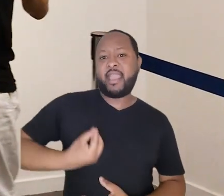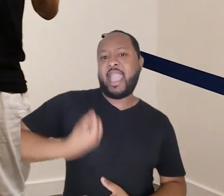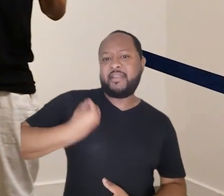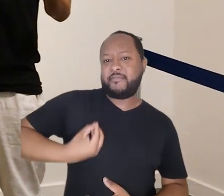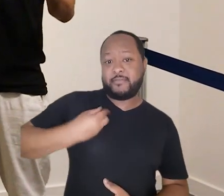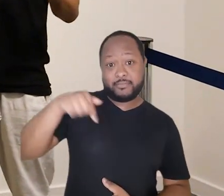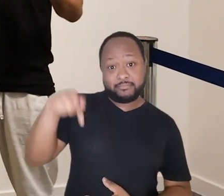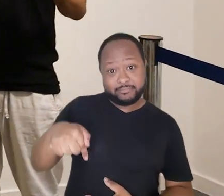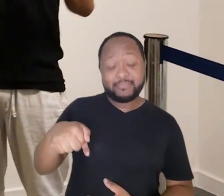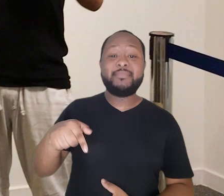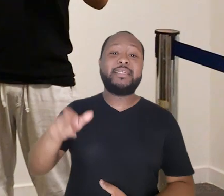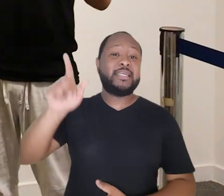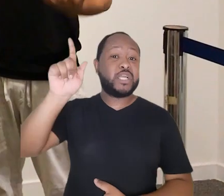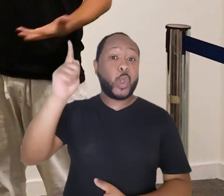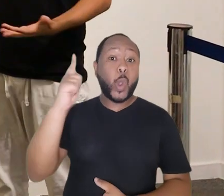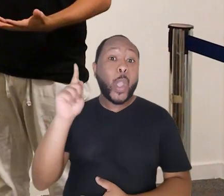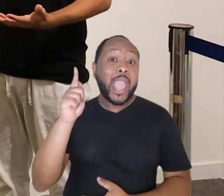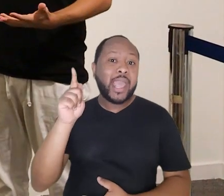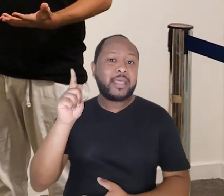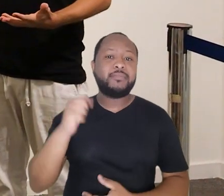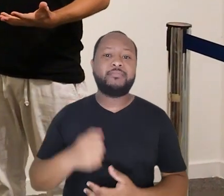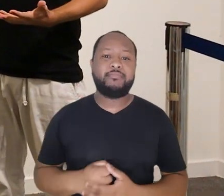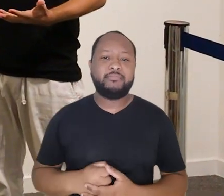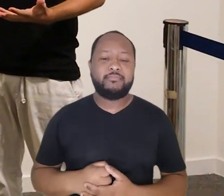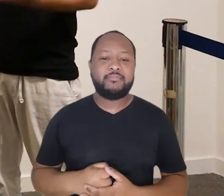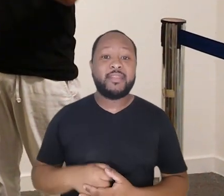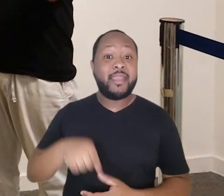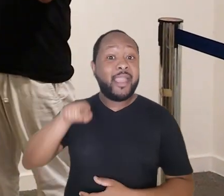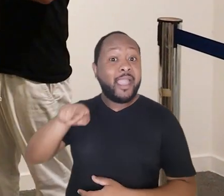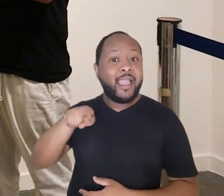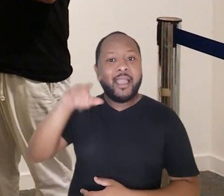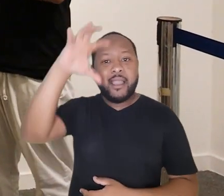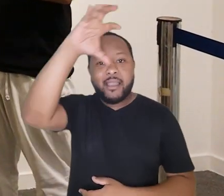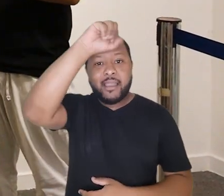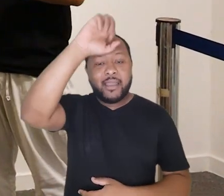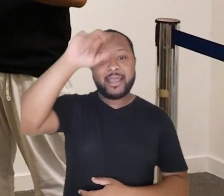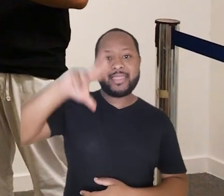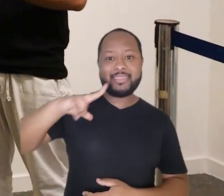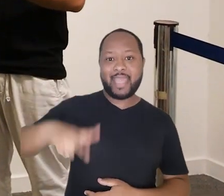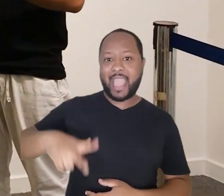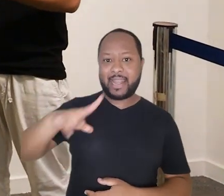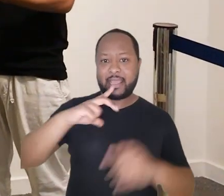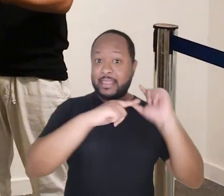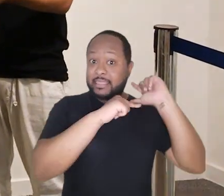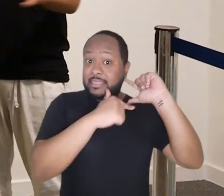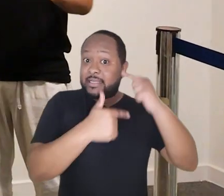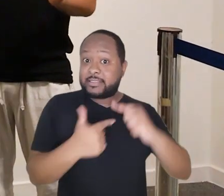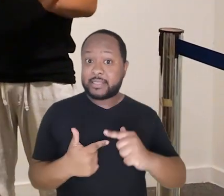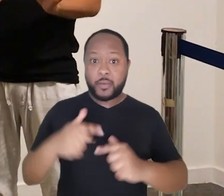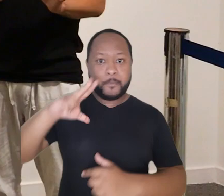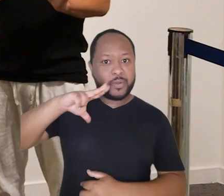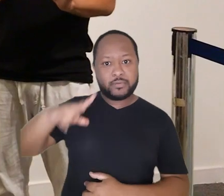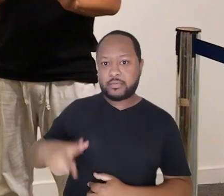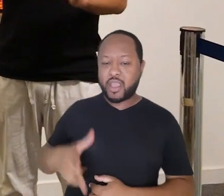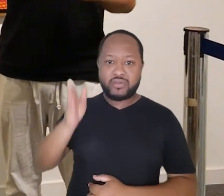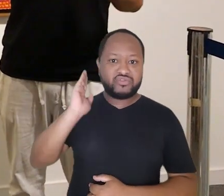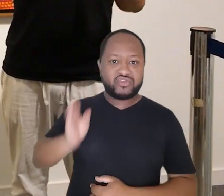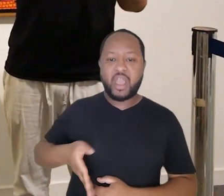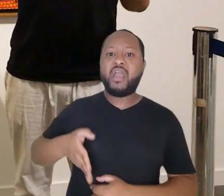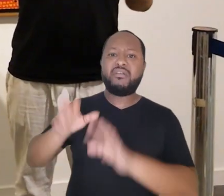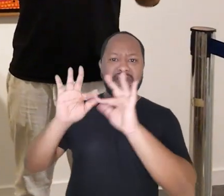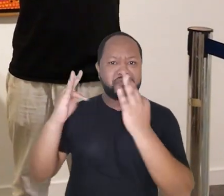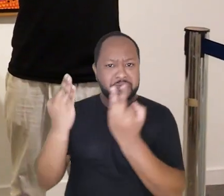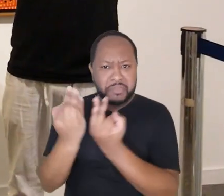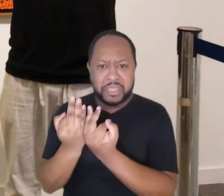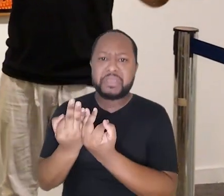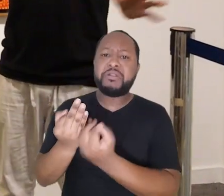em Goiânia. E ele aprendeu técnicas vindas de Portugal. A família dele tinha uma tradição de fazer potes.